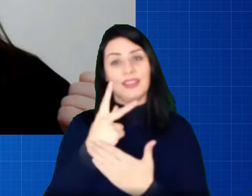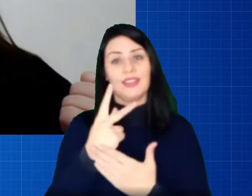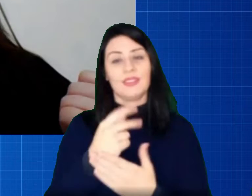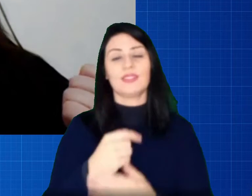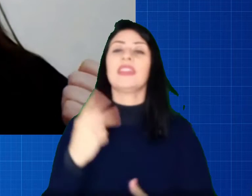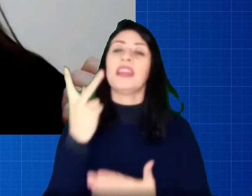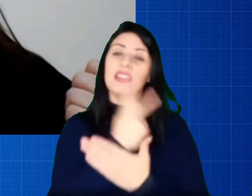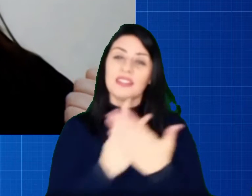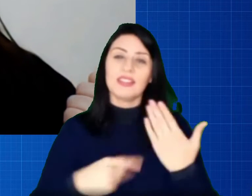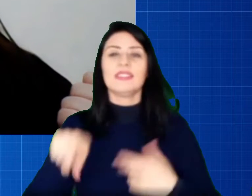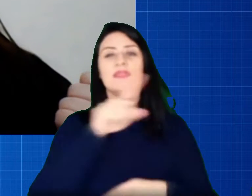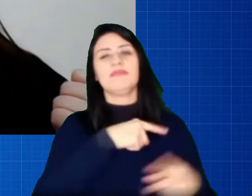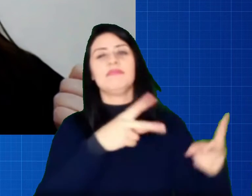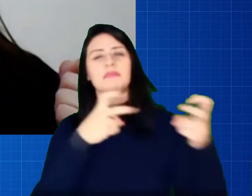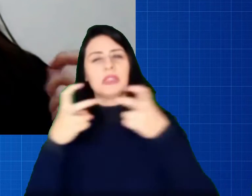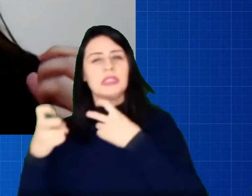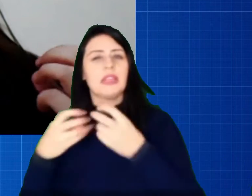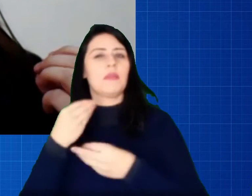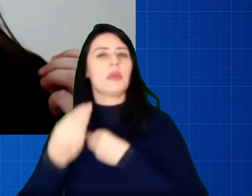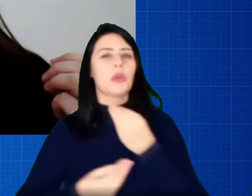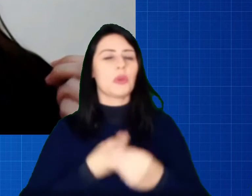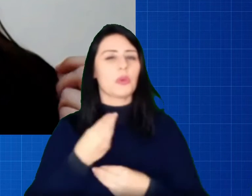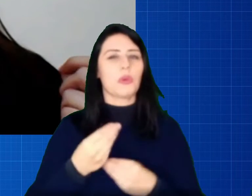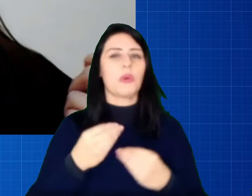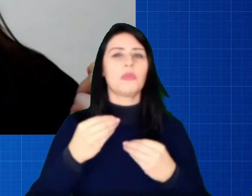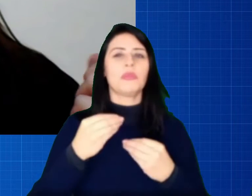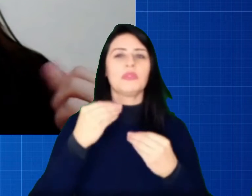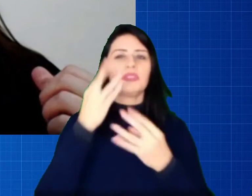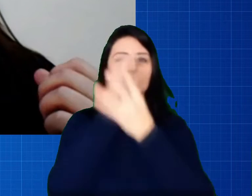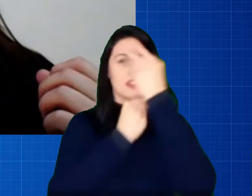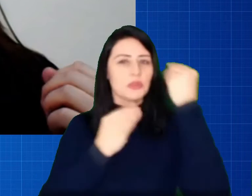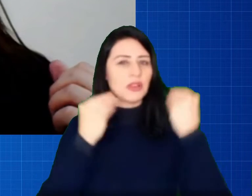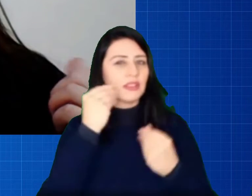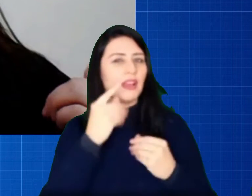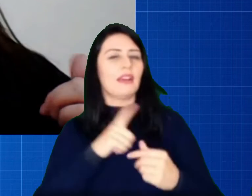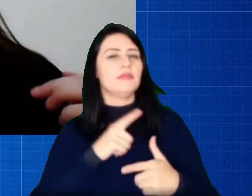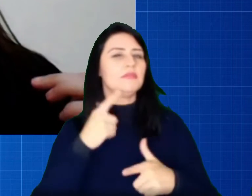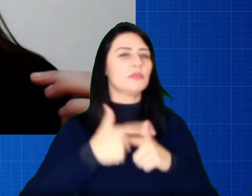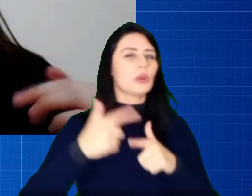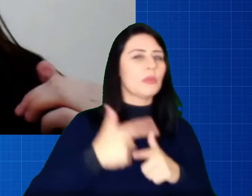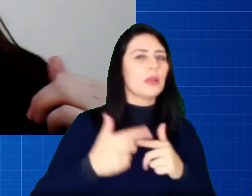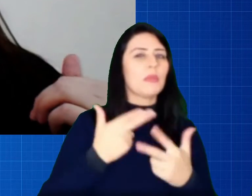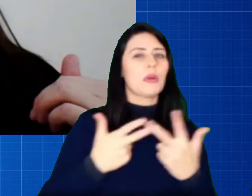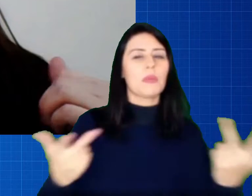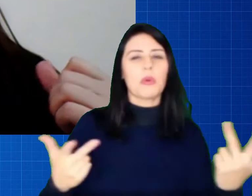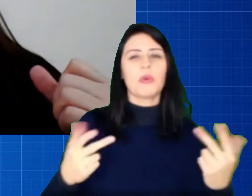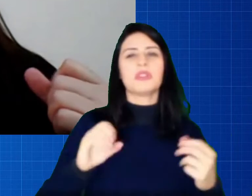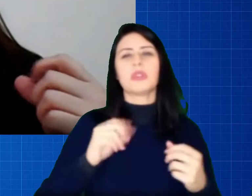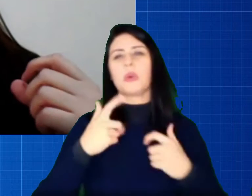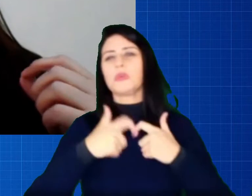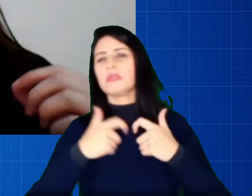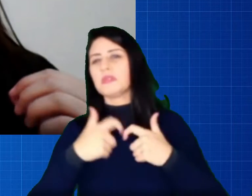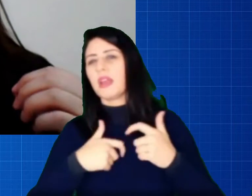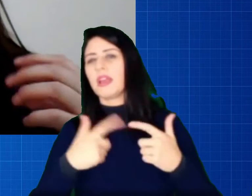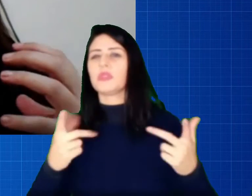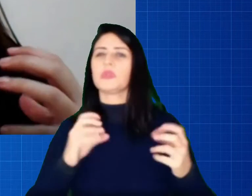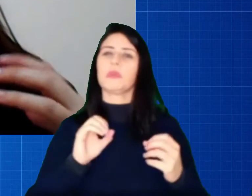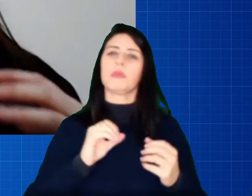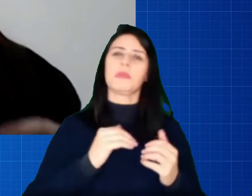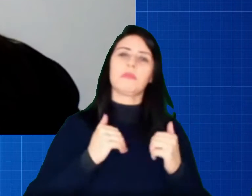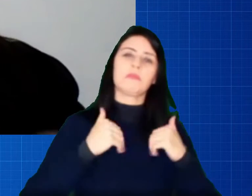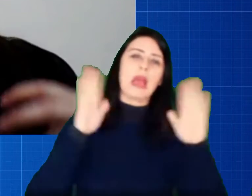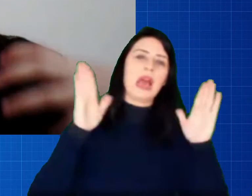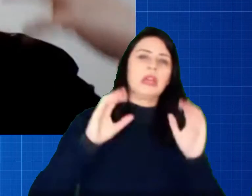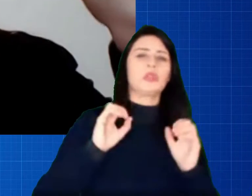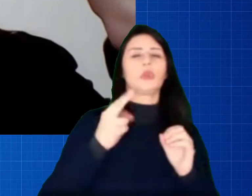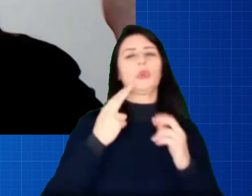interessante. E a gente trabalha também com relação com os desenhos, né? Então, nos desenhos, a gente percebe também muito a questão sexual, né? Se tem algum problema, ou